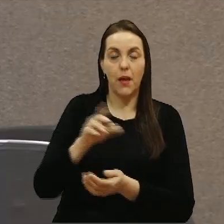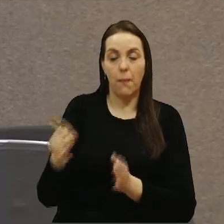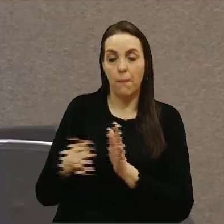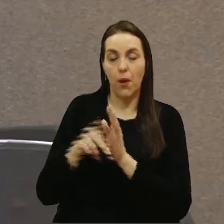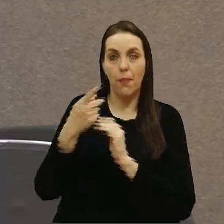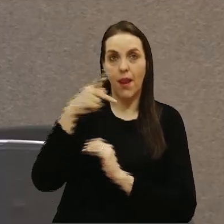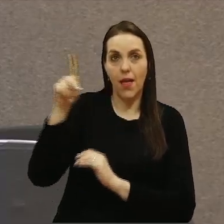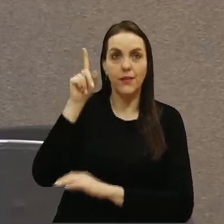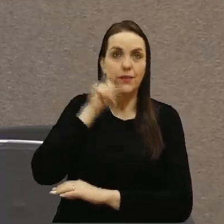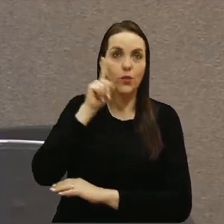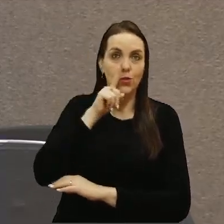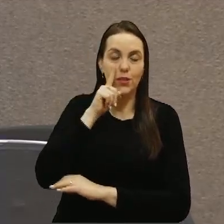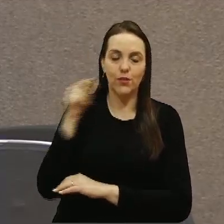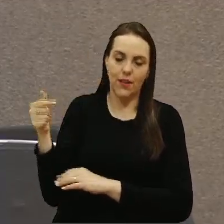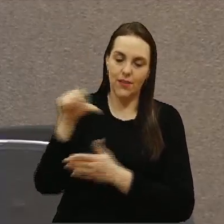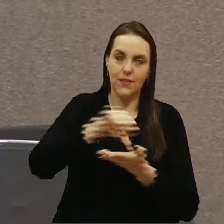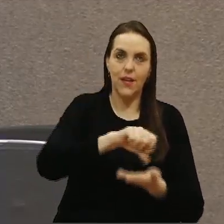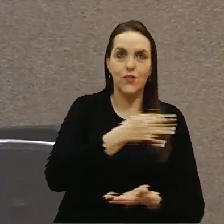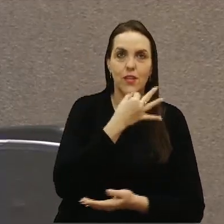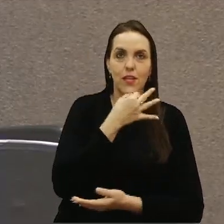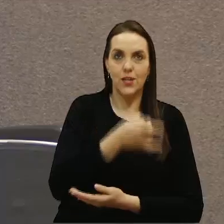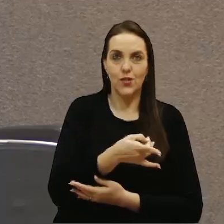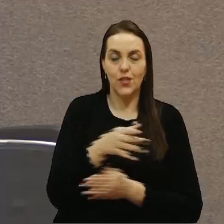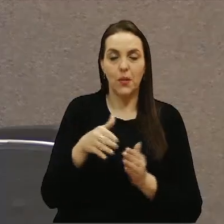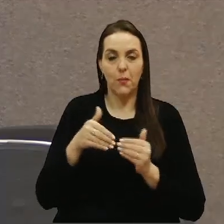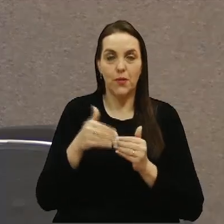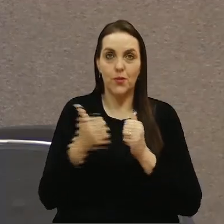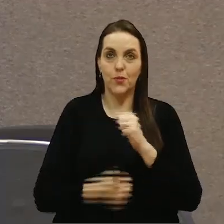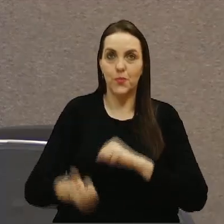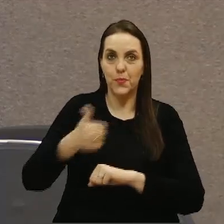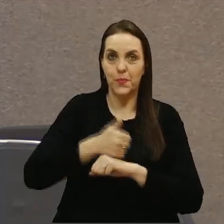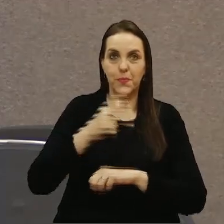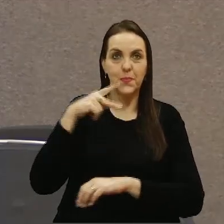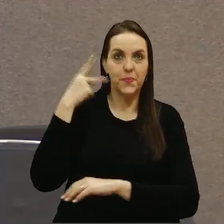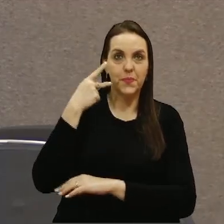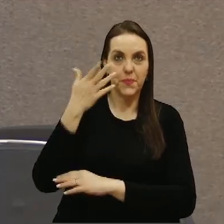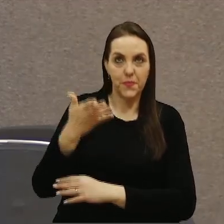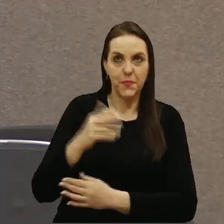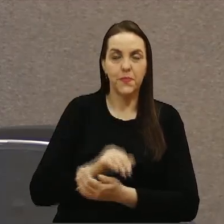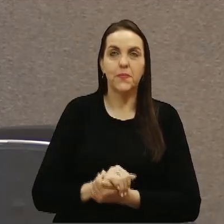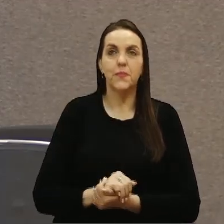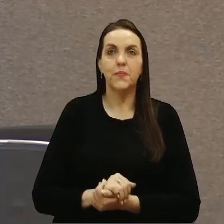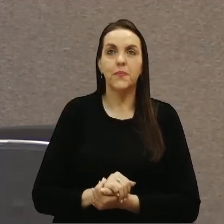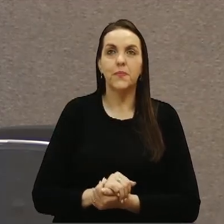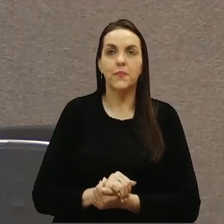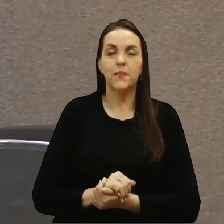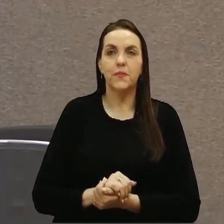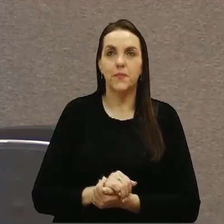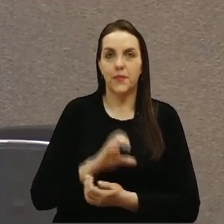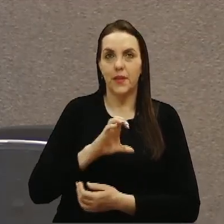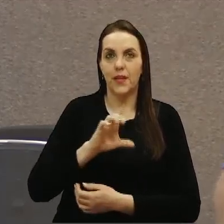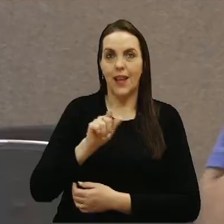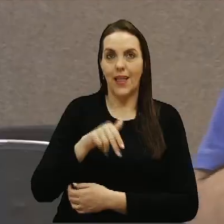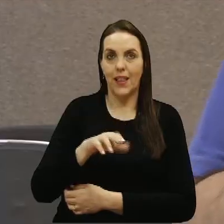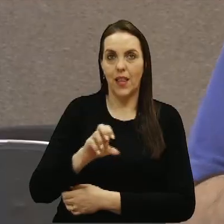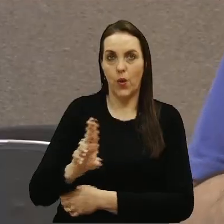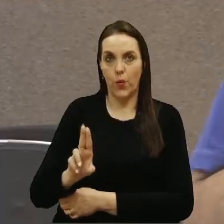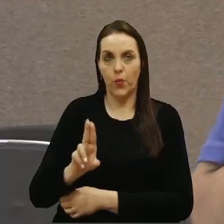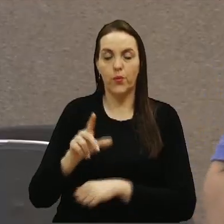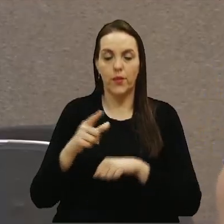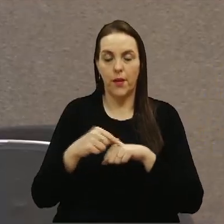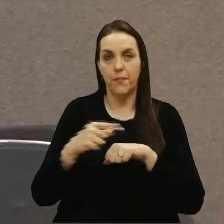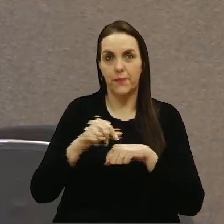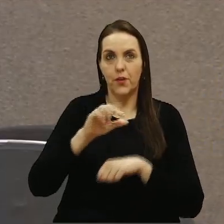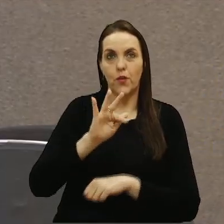Então, através do pedido do meu suplente de vereador, o Clenal, mais conhecido como Fubica, a Câmara